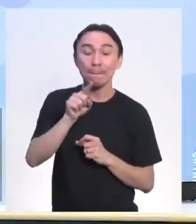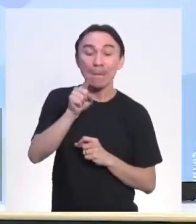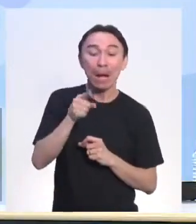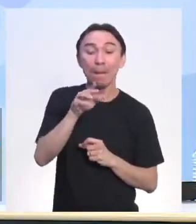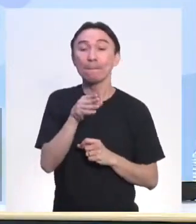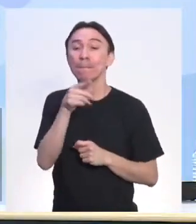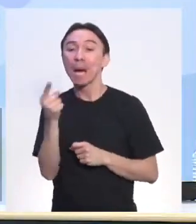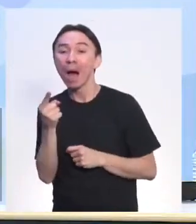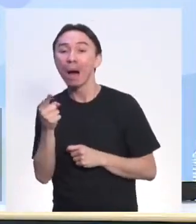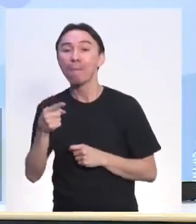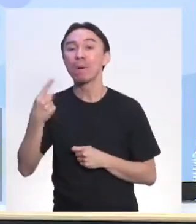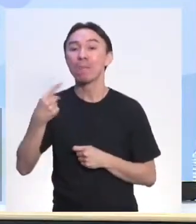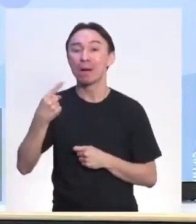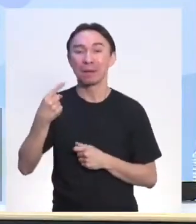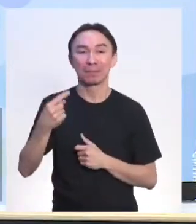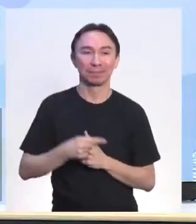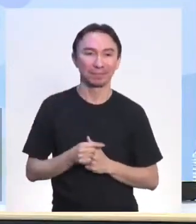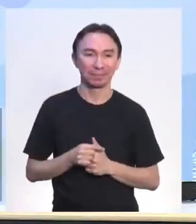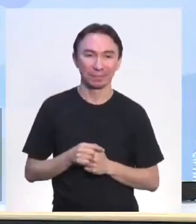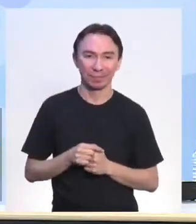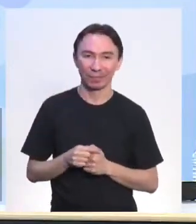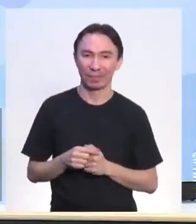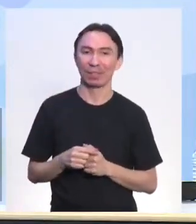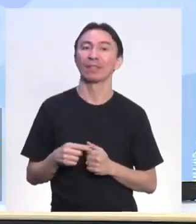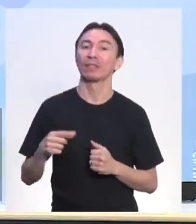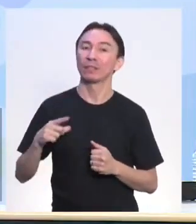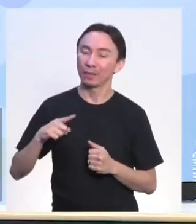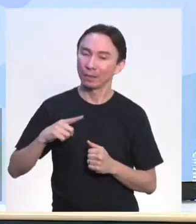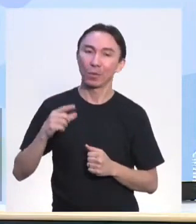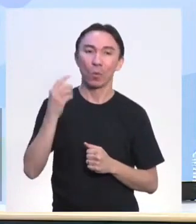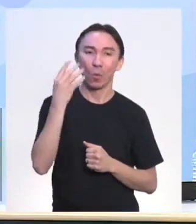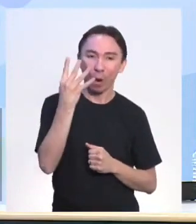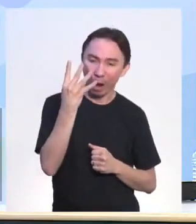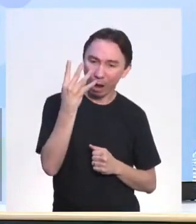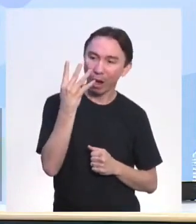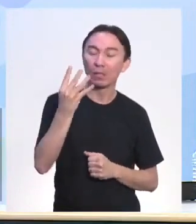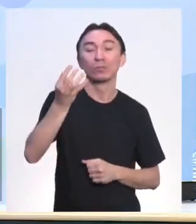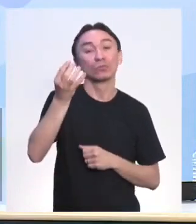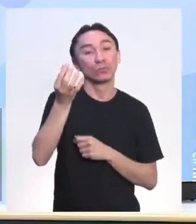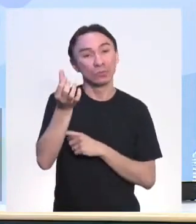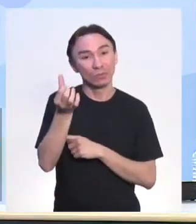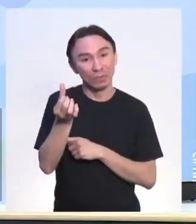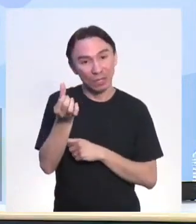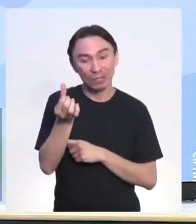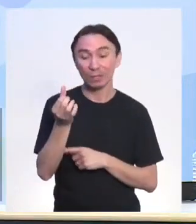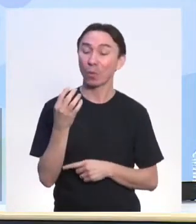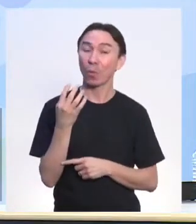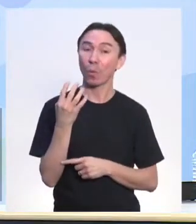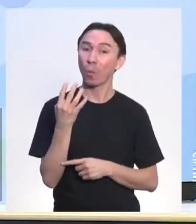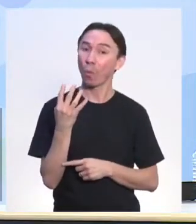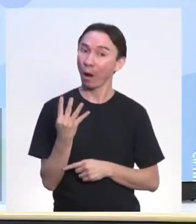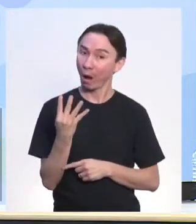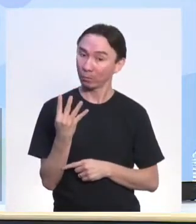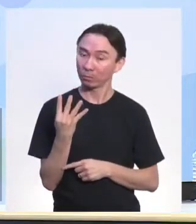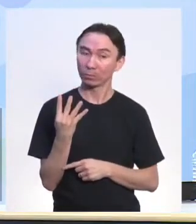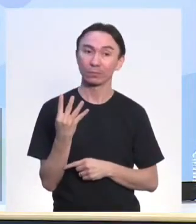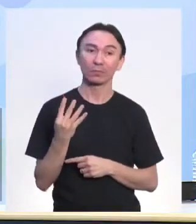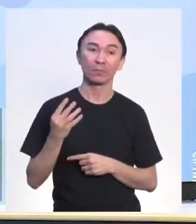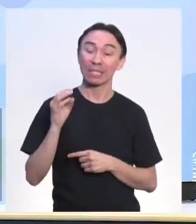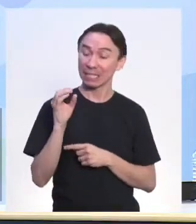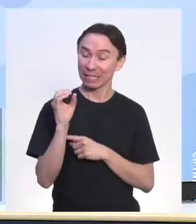decimal, que são os décimos. Aqui eu tenho 4, 6, outro